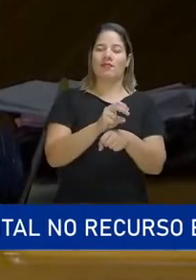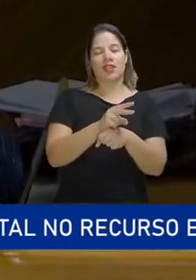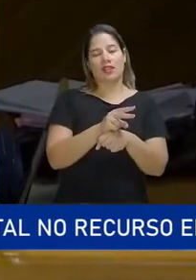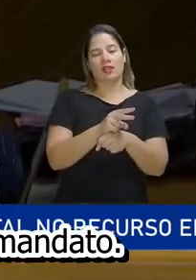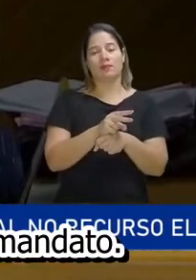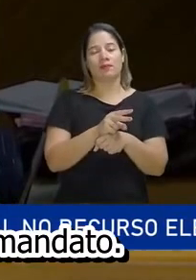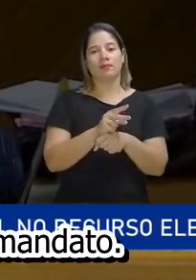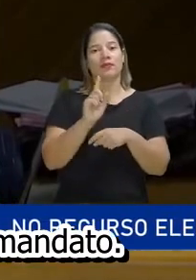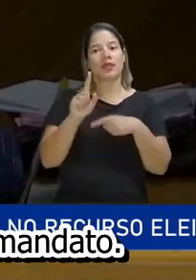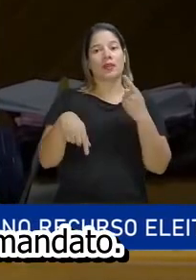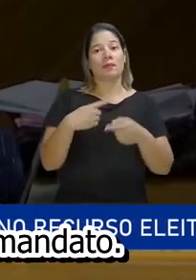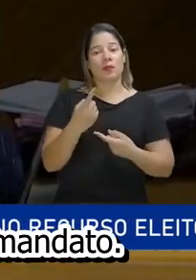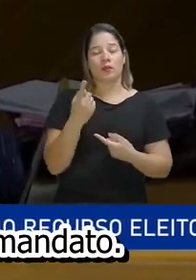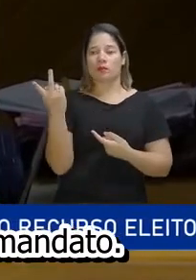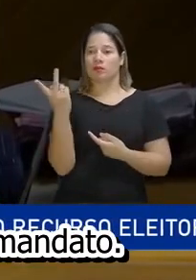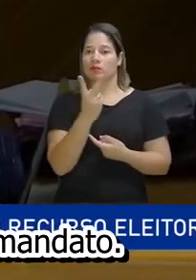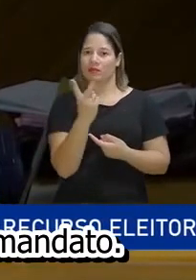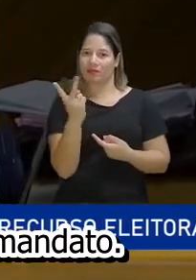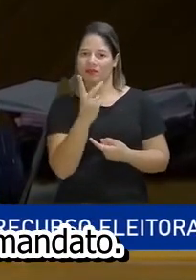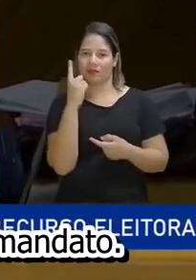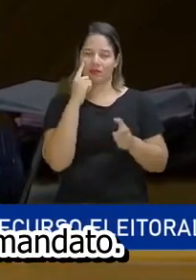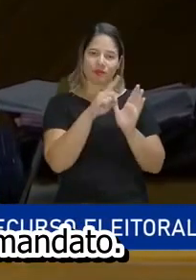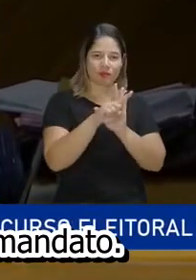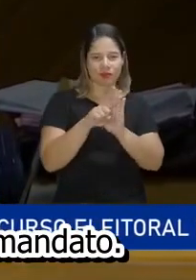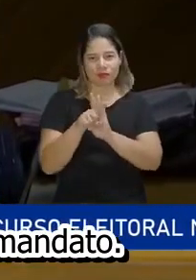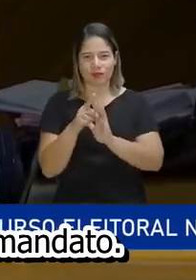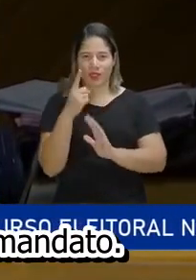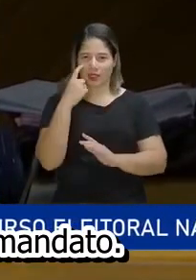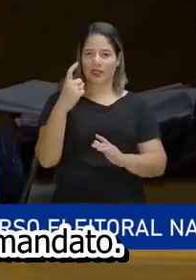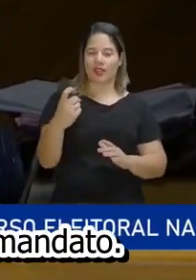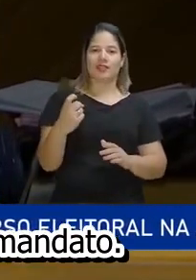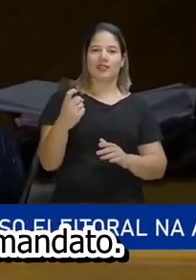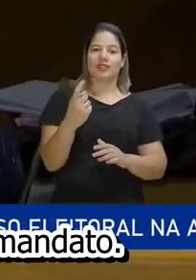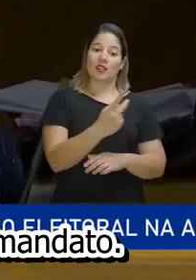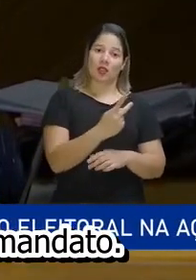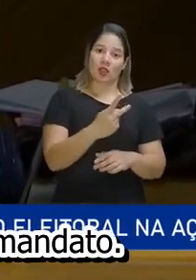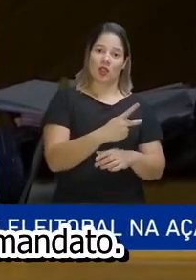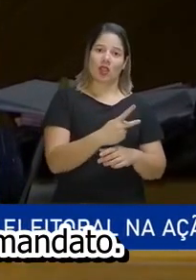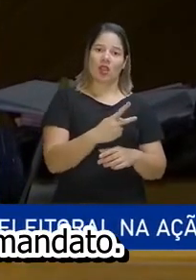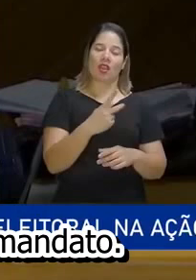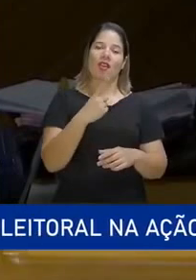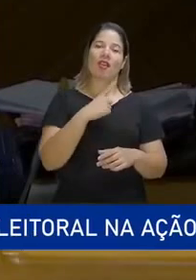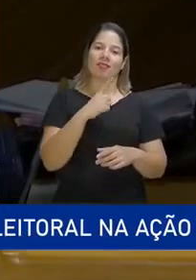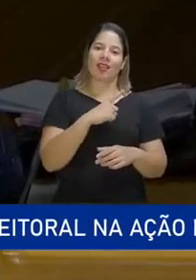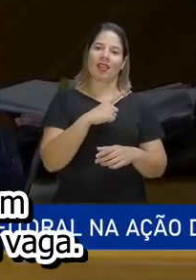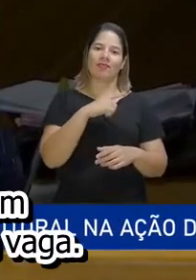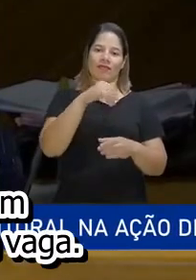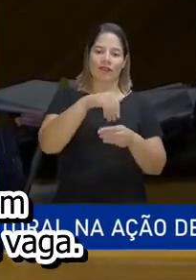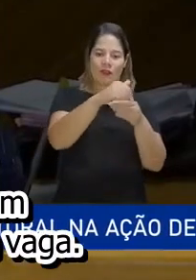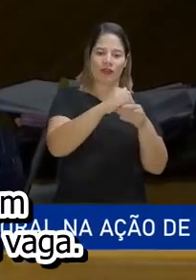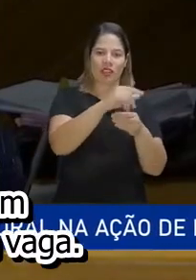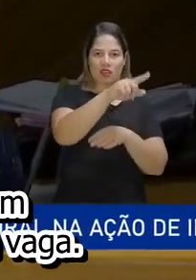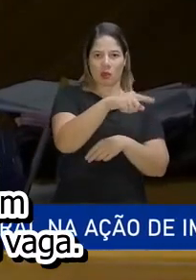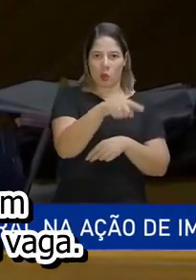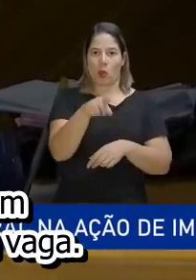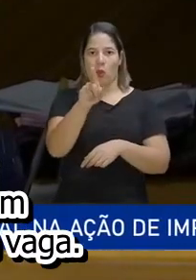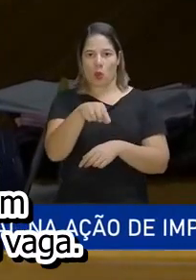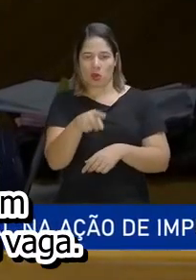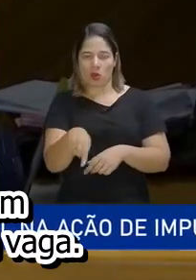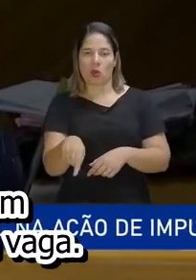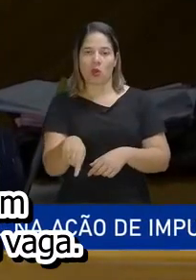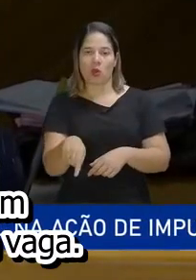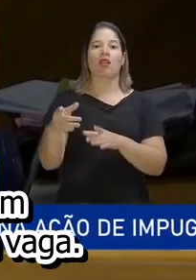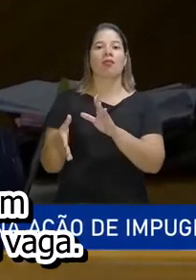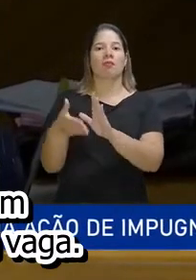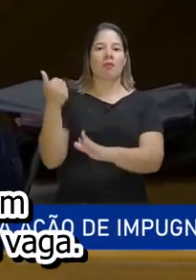opostos. Com a anulação dos votos do PRTB, Carlisson perdeu o mandato. Já Fábio, por